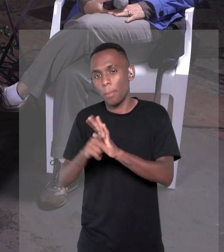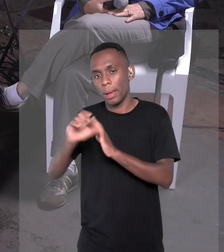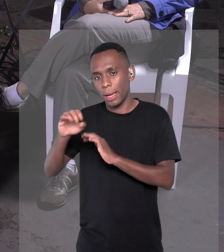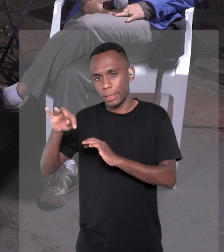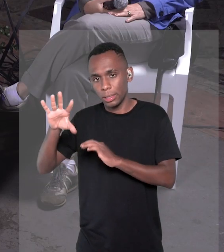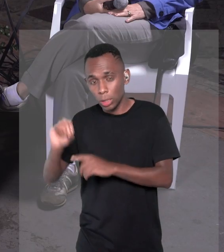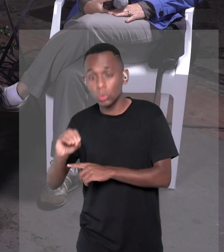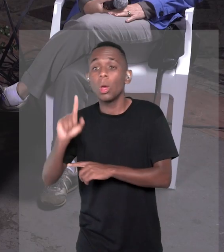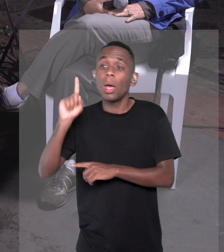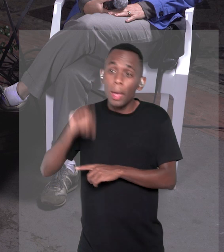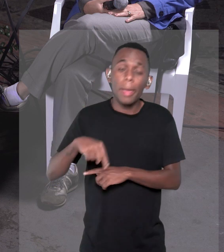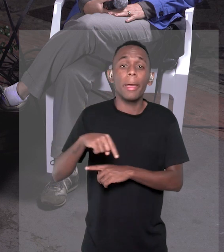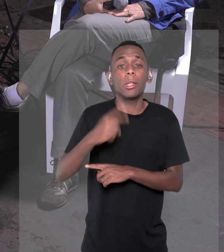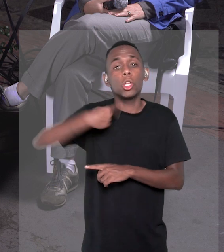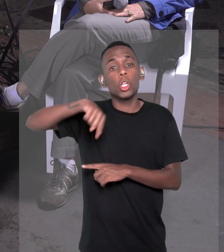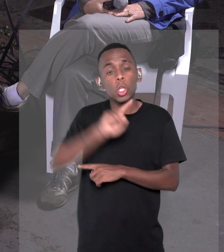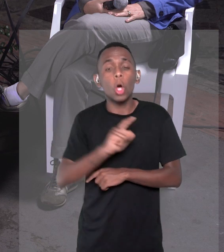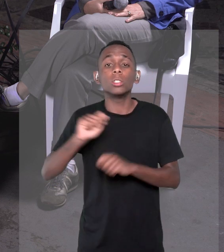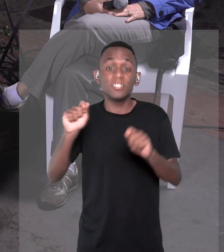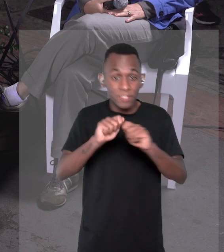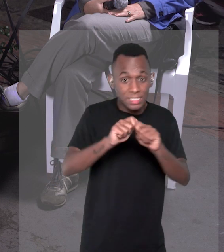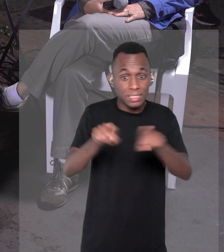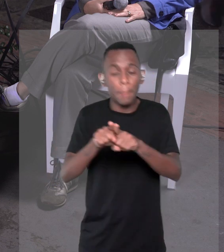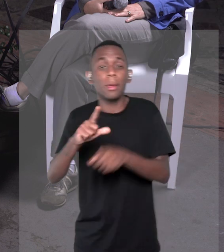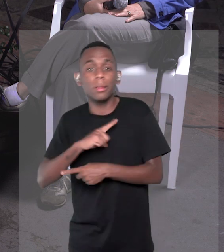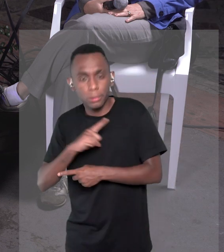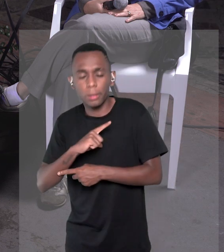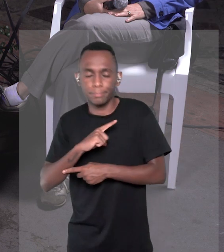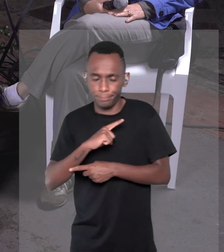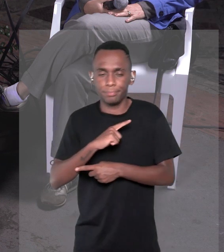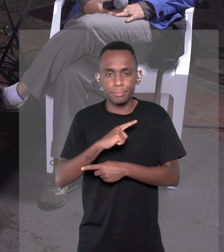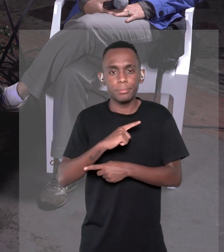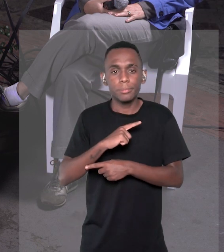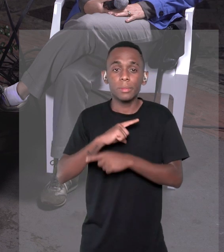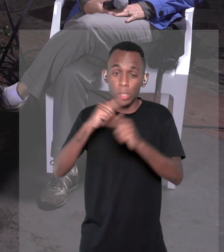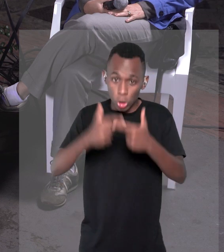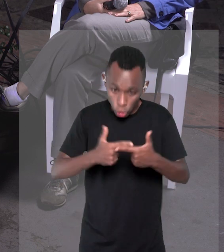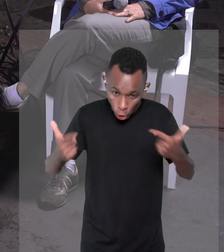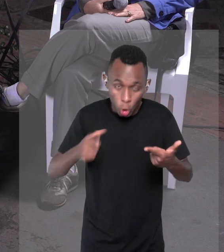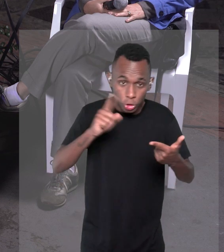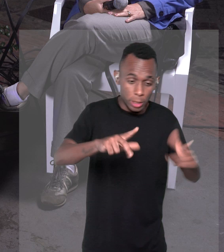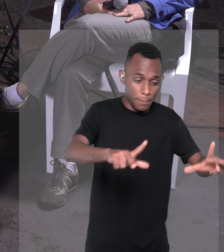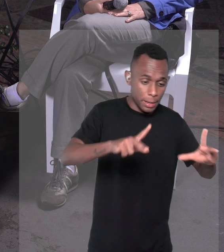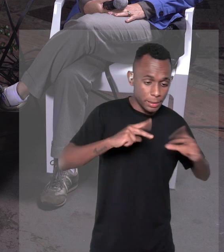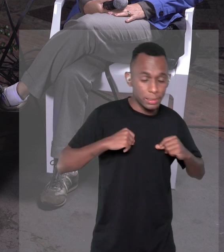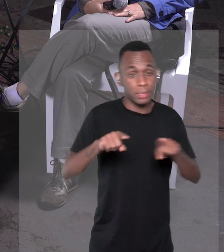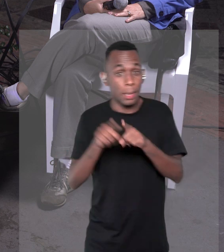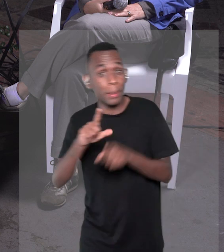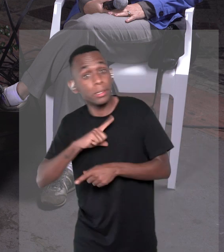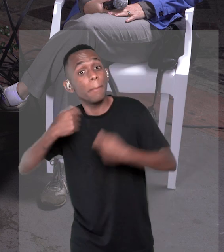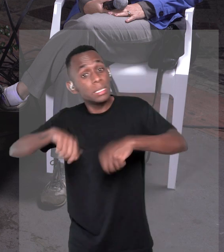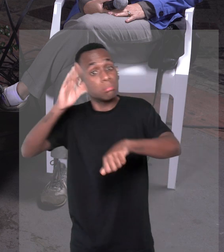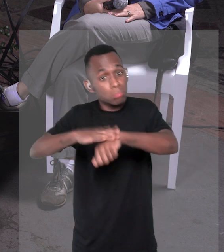sorte é isso, merecer e ter. Nós merecemos. Por isso eu acho que isso que a Rosisca cita, do Caetano, quer